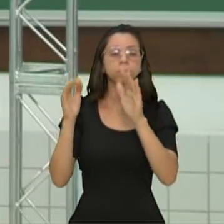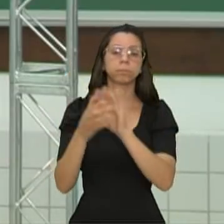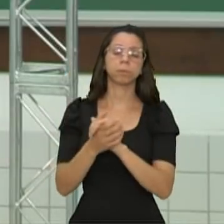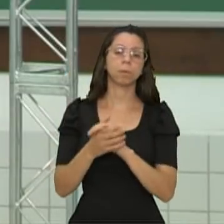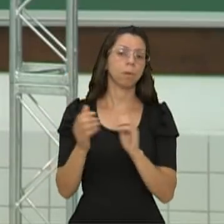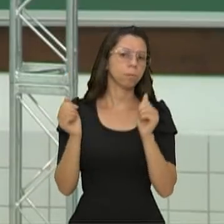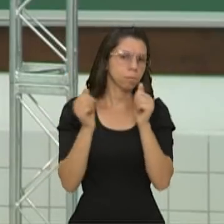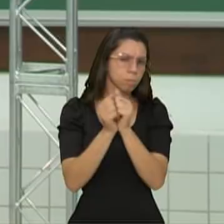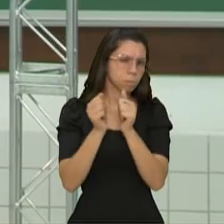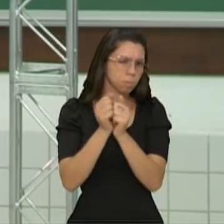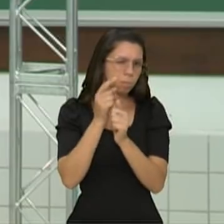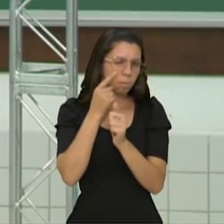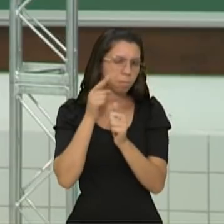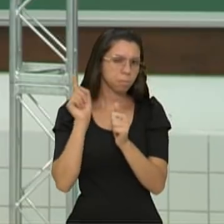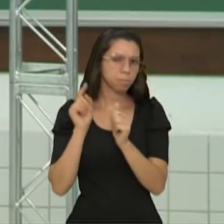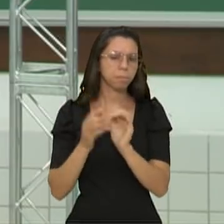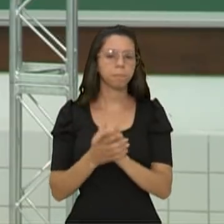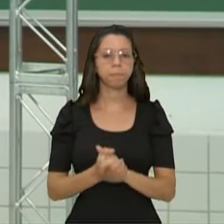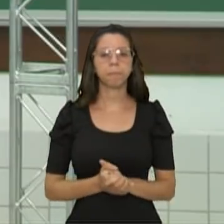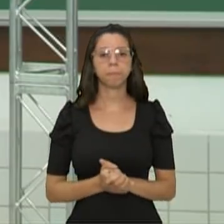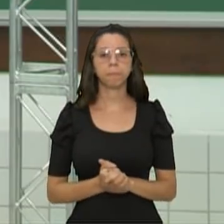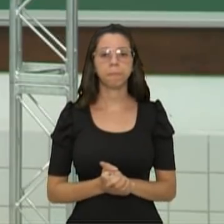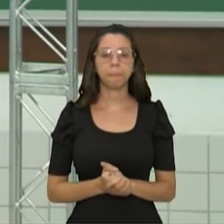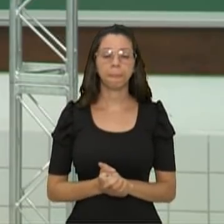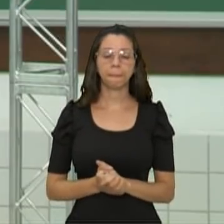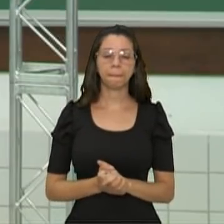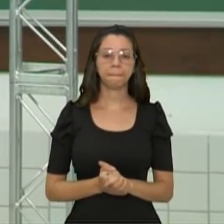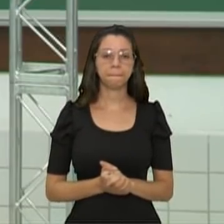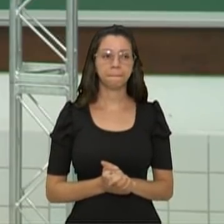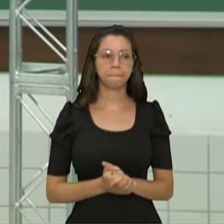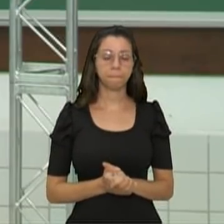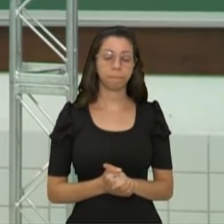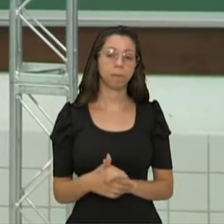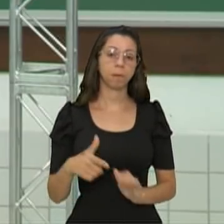comigo aqui, ó. Eu tenho o número